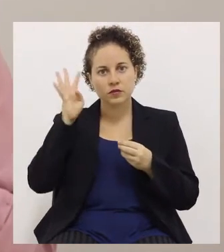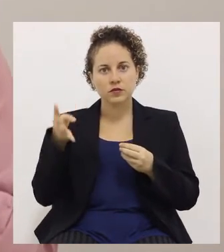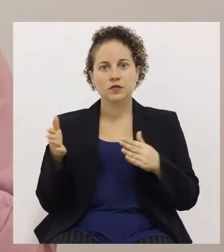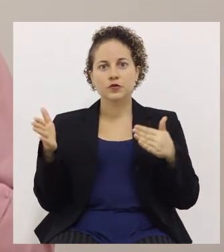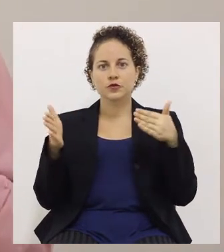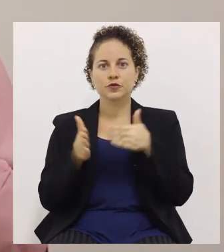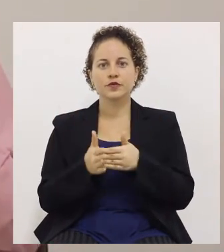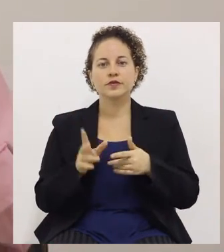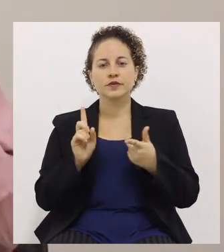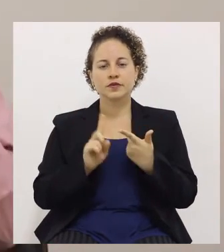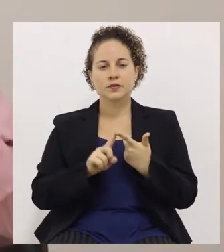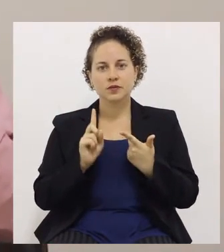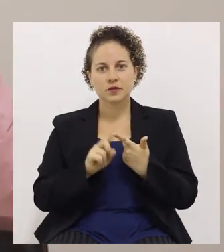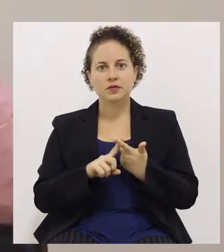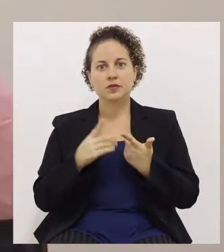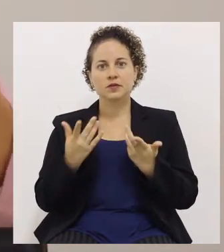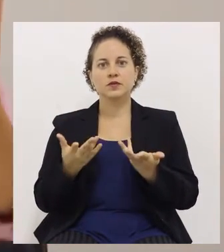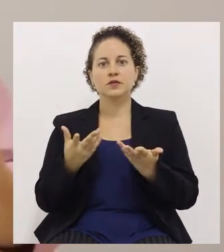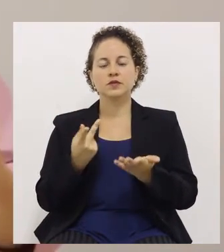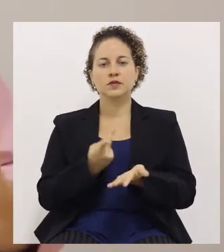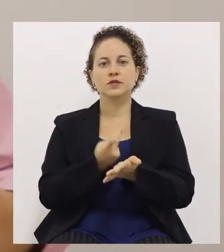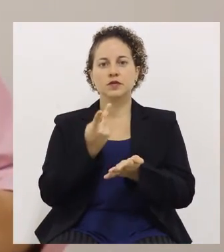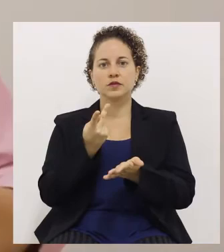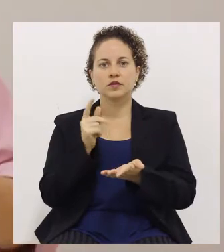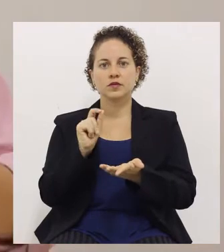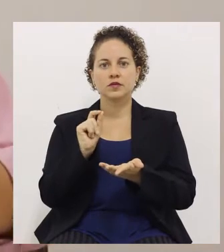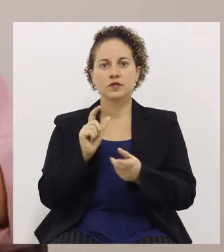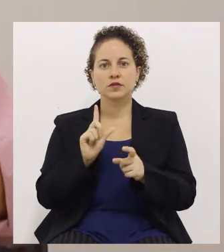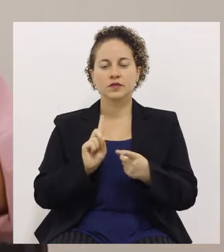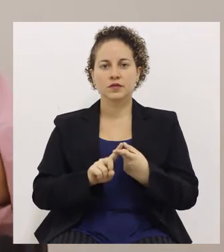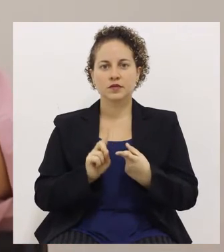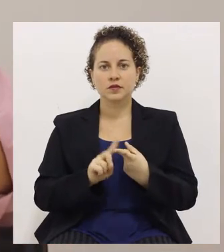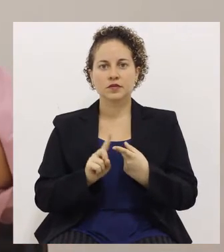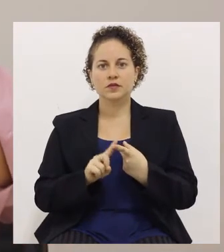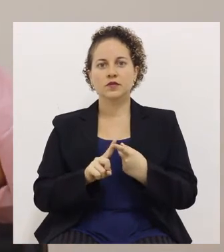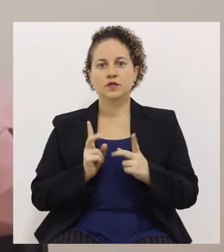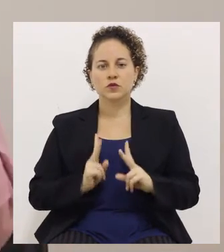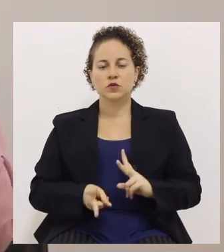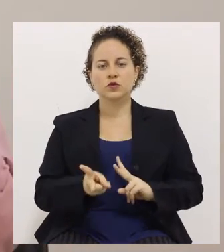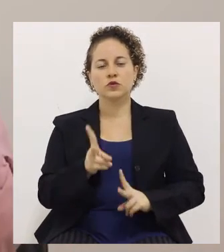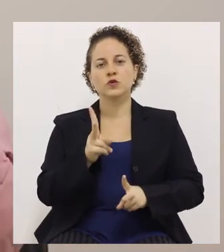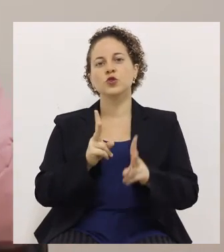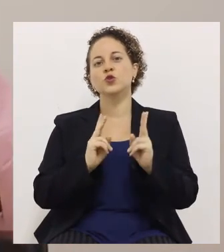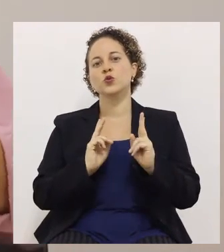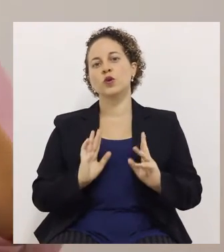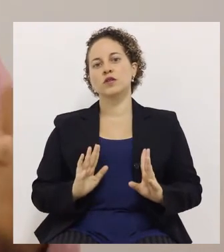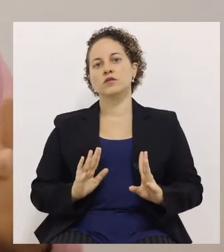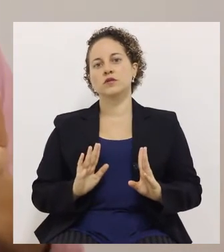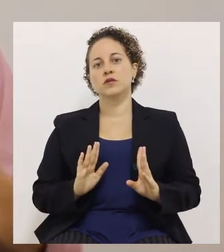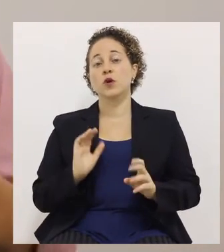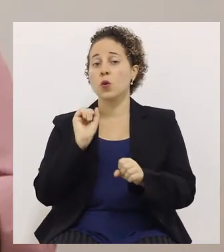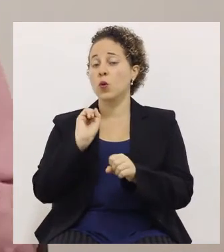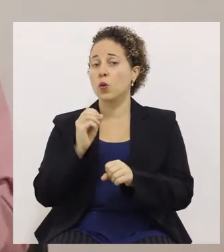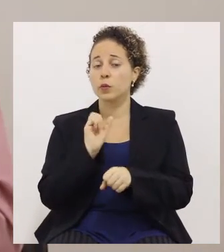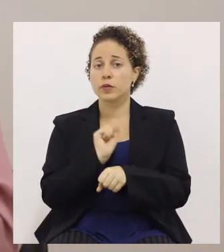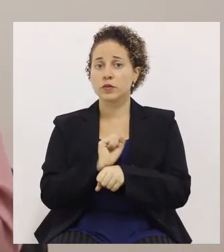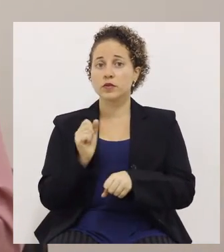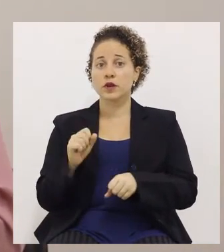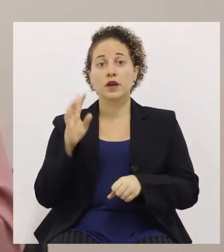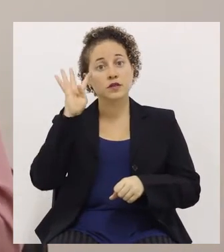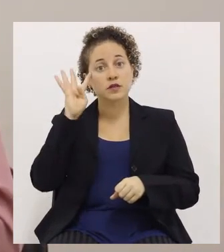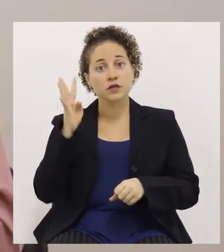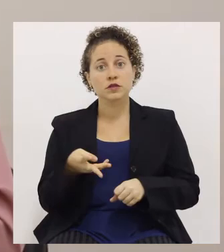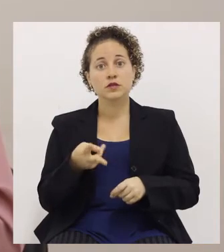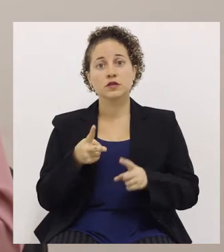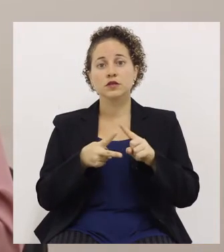solução final a esse episódio conflitivo, que podia continuar, podia parar. Neste